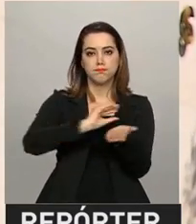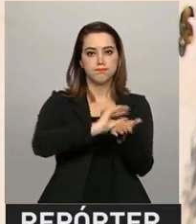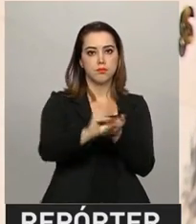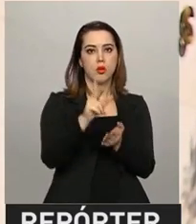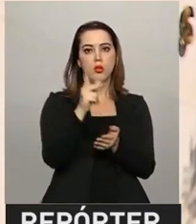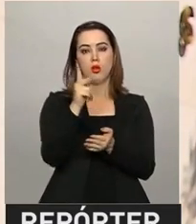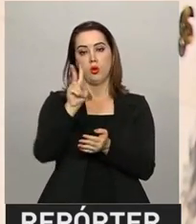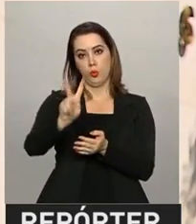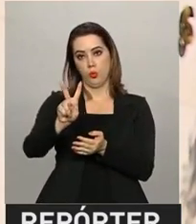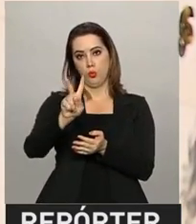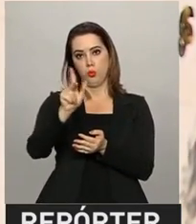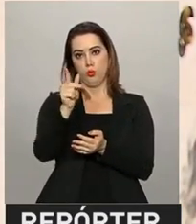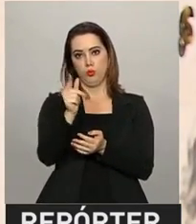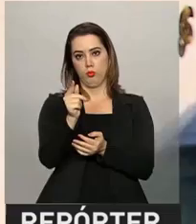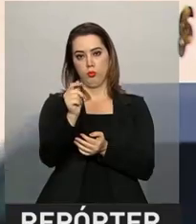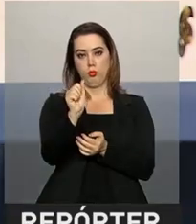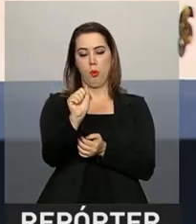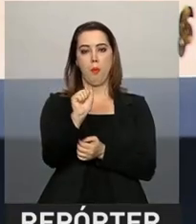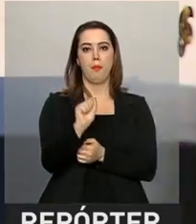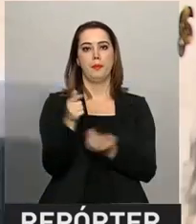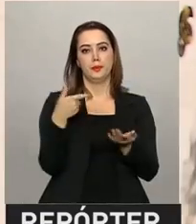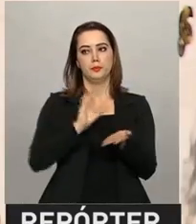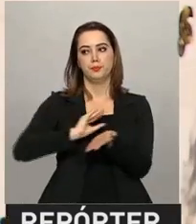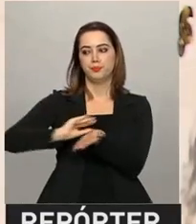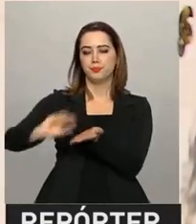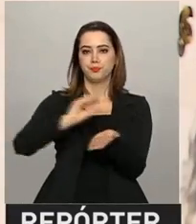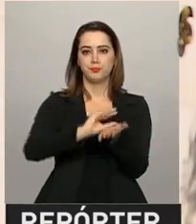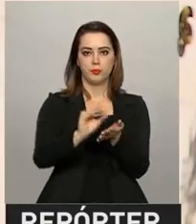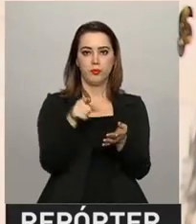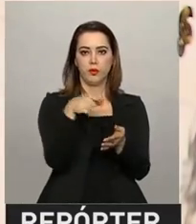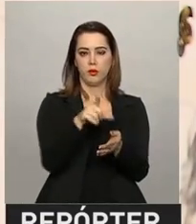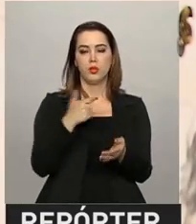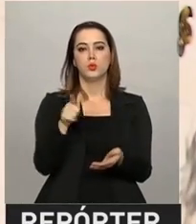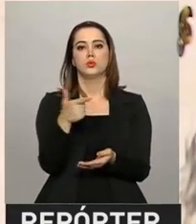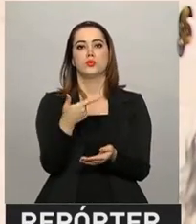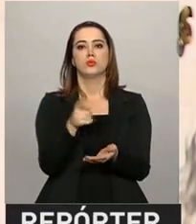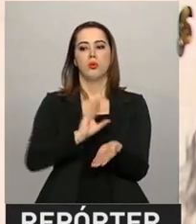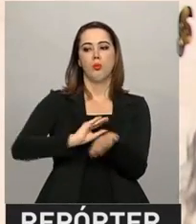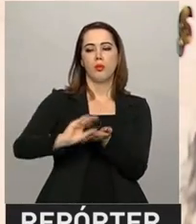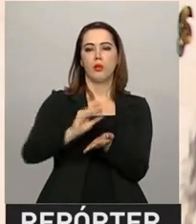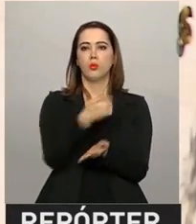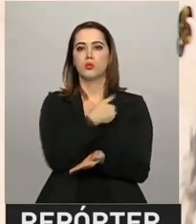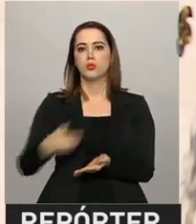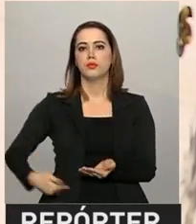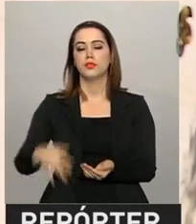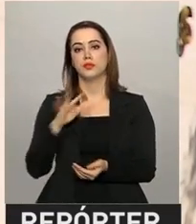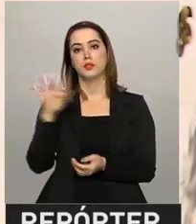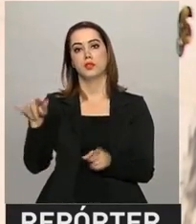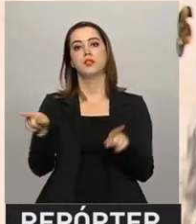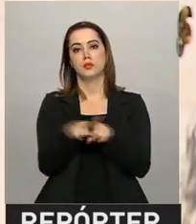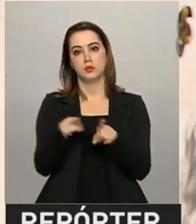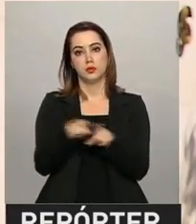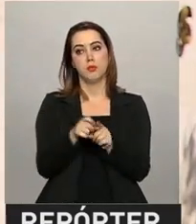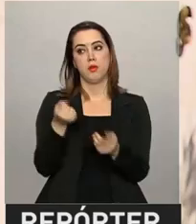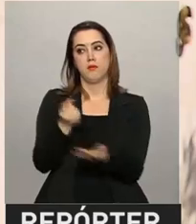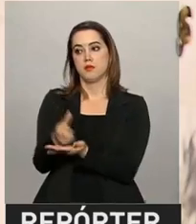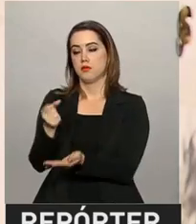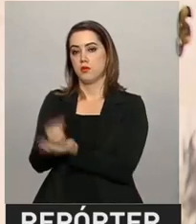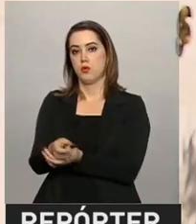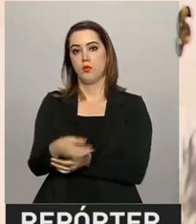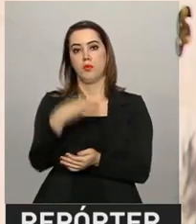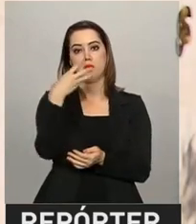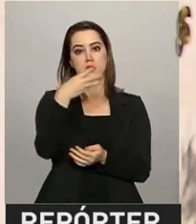em funcionamento os mais hoje Não Contam com recursos do governo federal também serão comprados mais de sete milhões